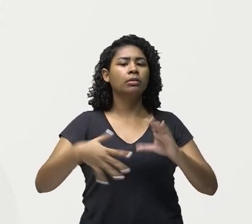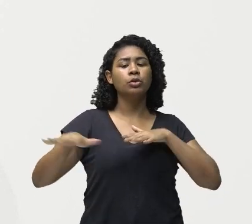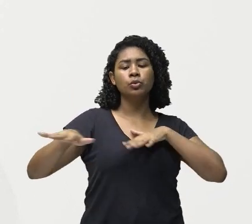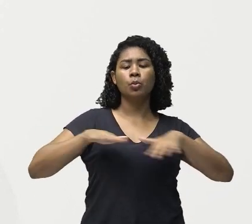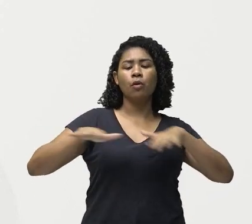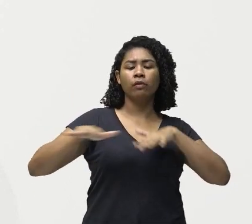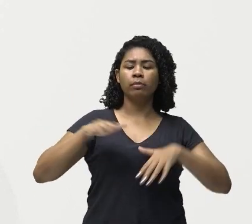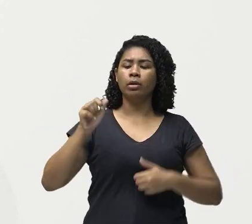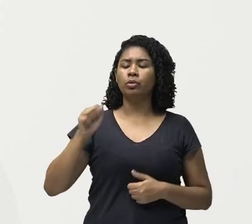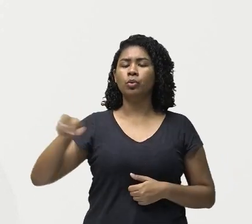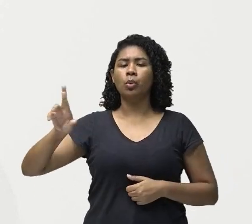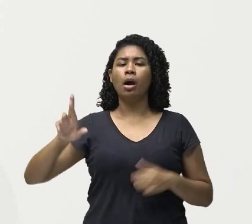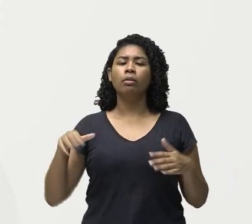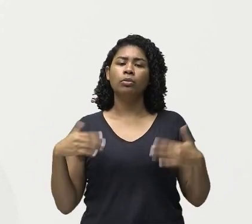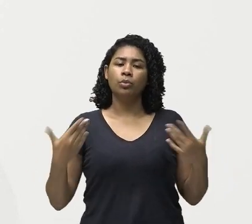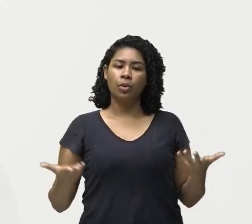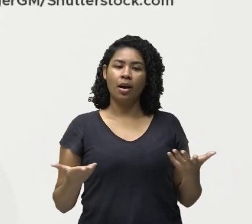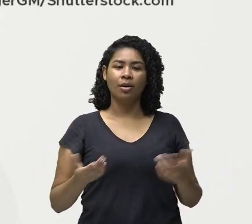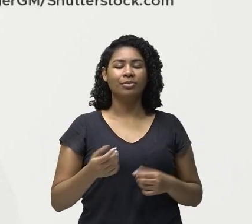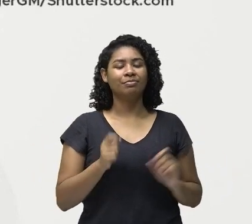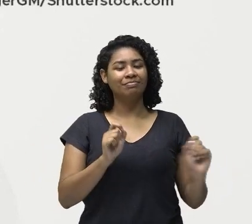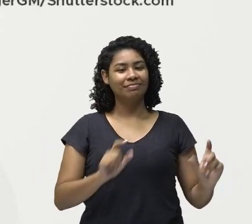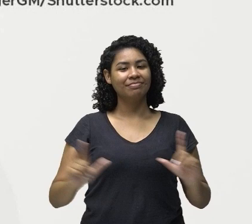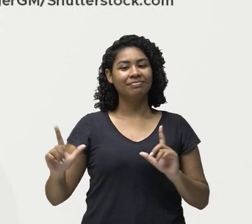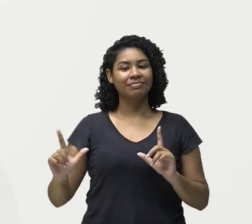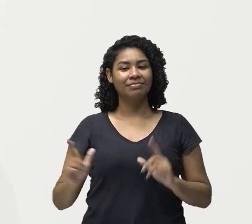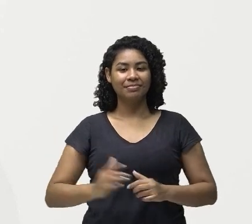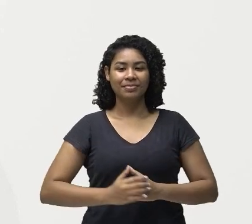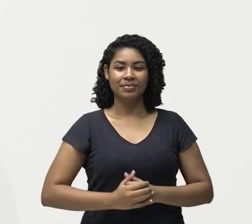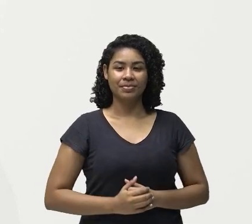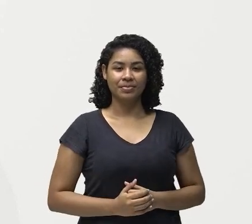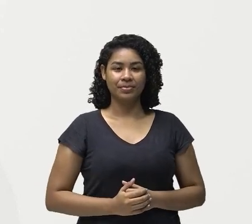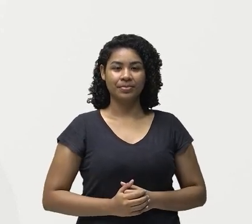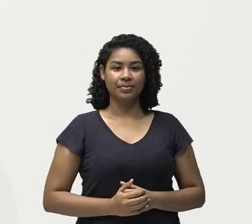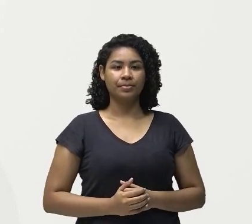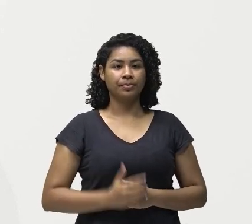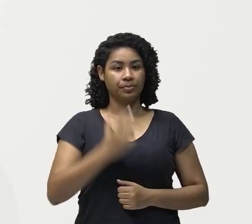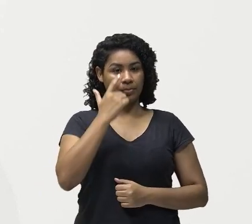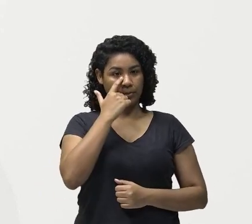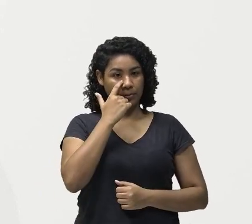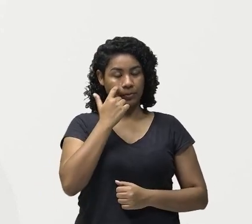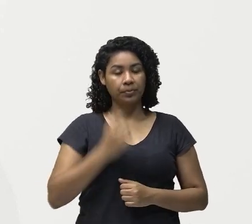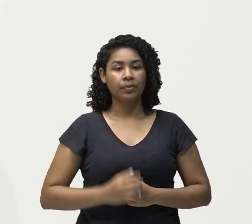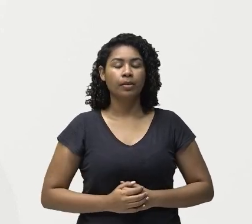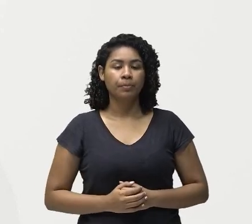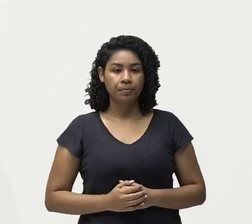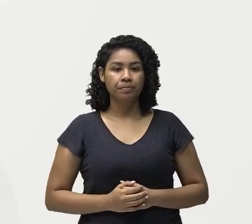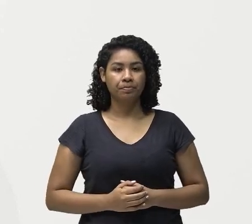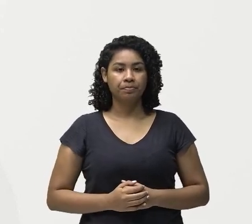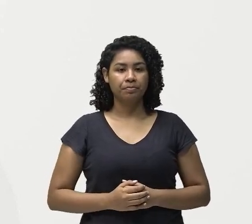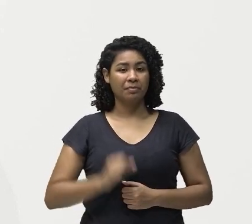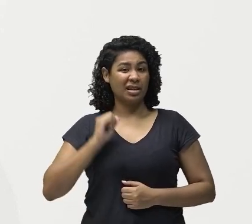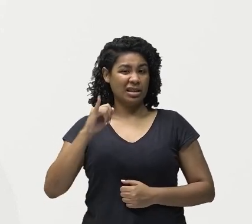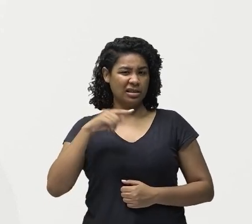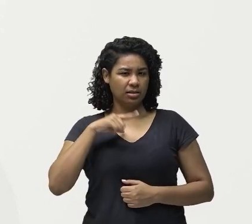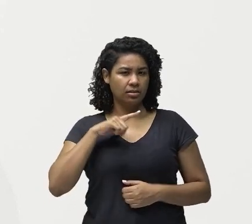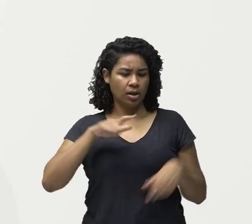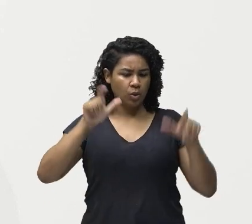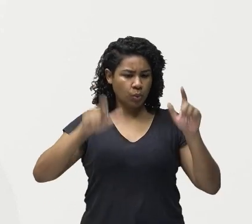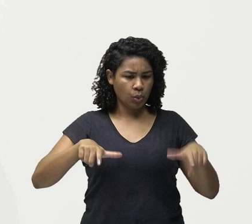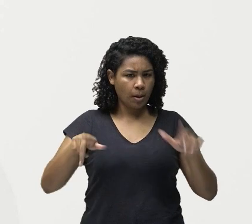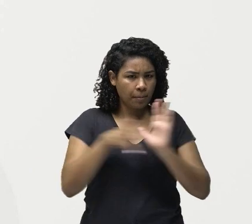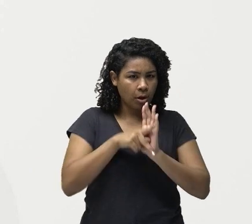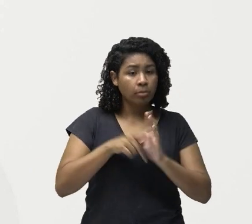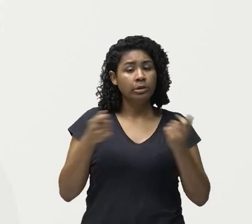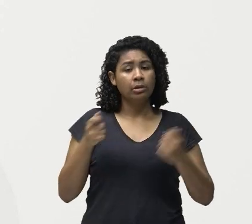movimento do ar? Acompanhem comigo na cartela. Quando há espaço para ser ocupado, o ar o